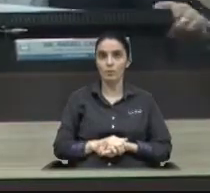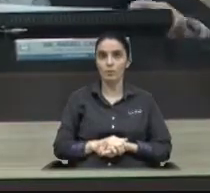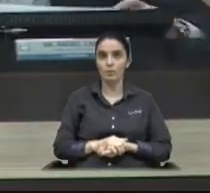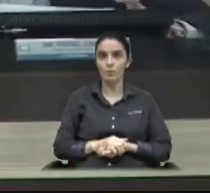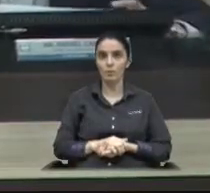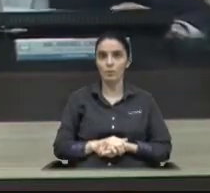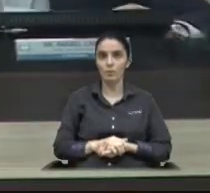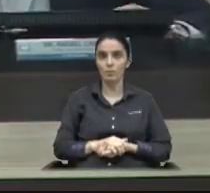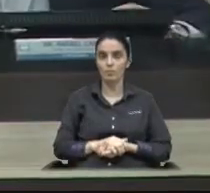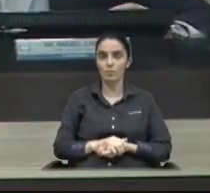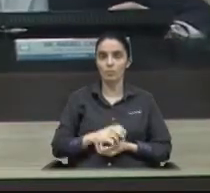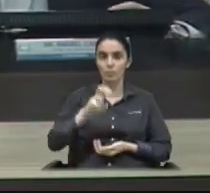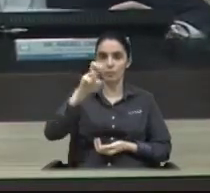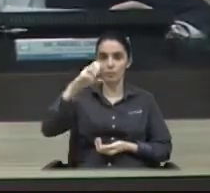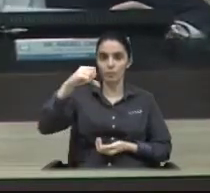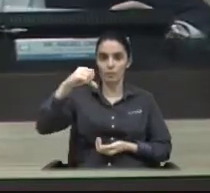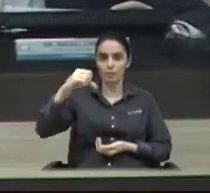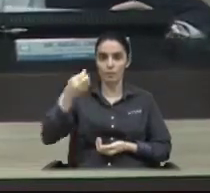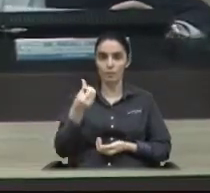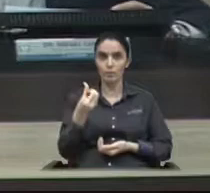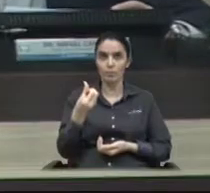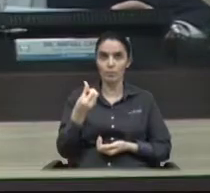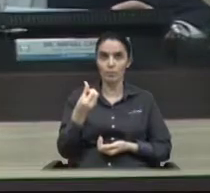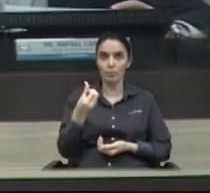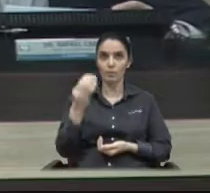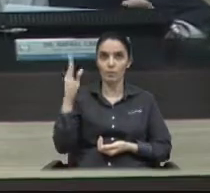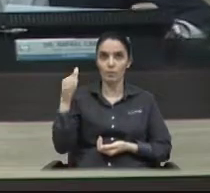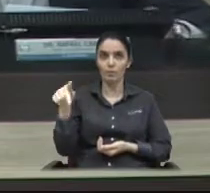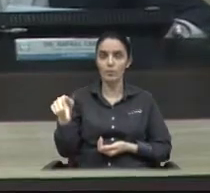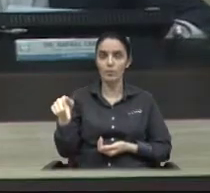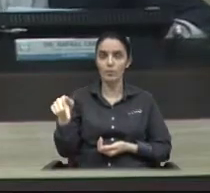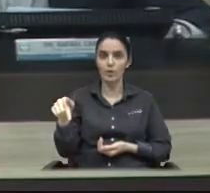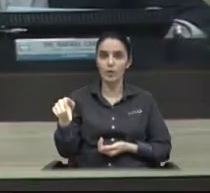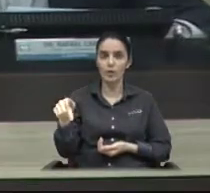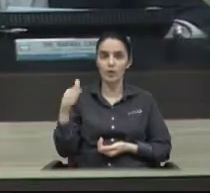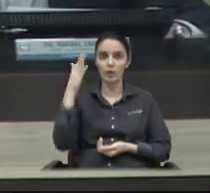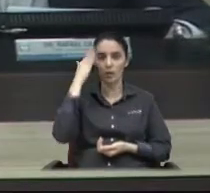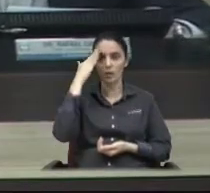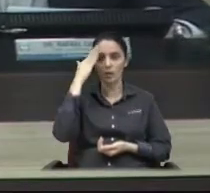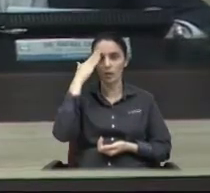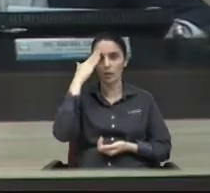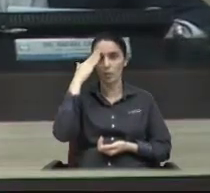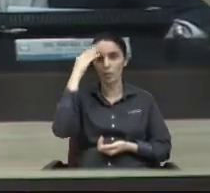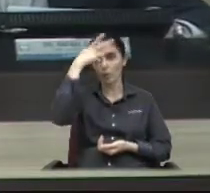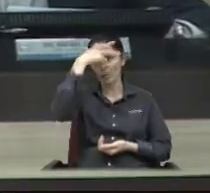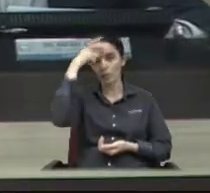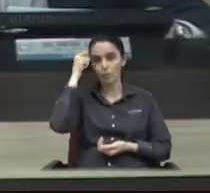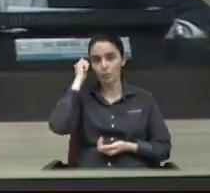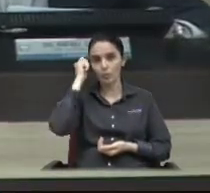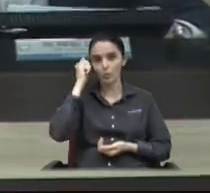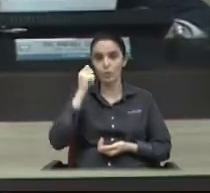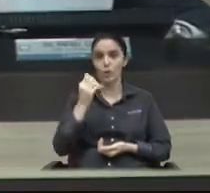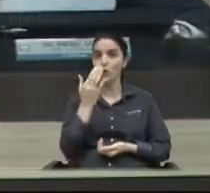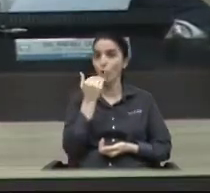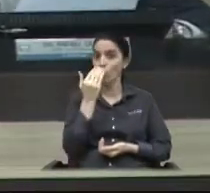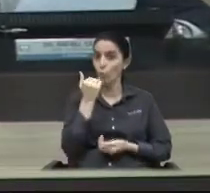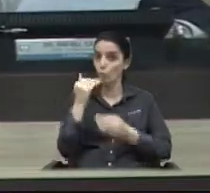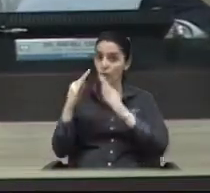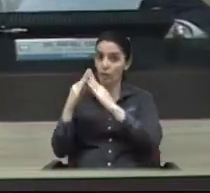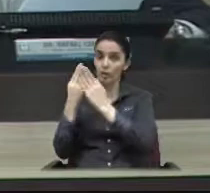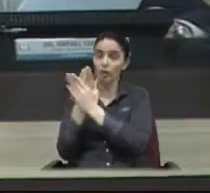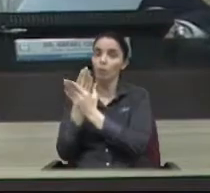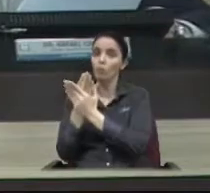requerimento número 596/2010 17 que quer informações ao poder executivo acerca da merenda escolar no município de